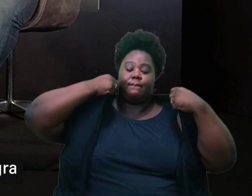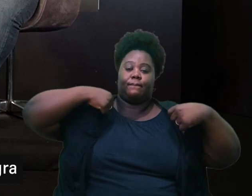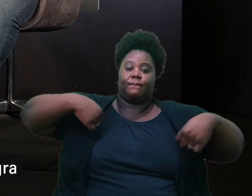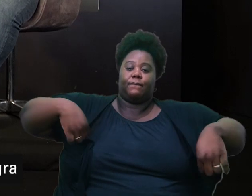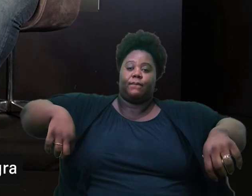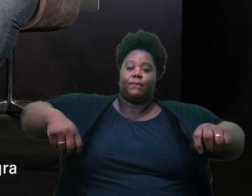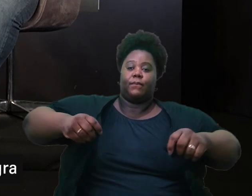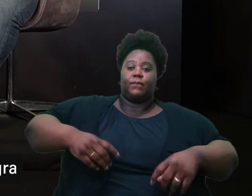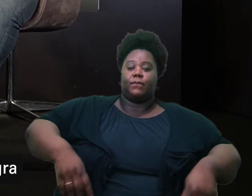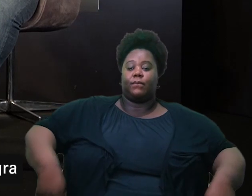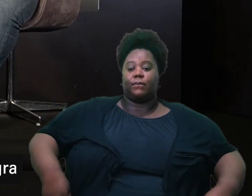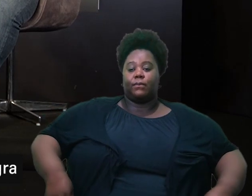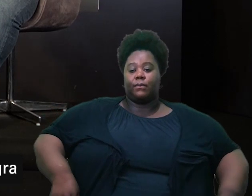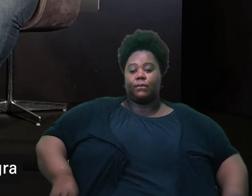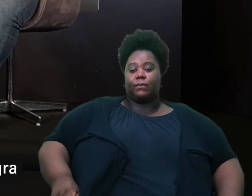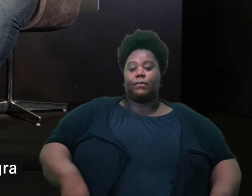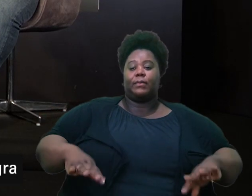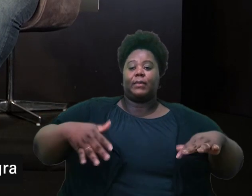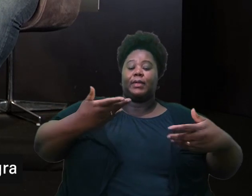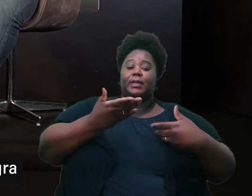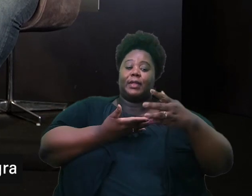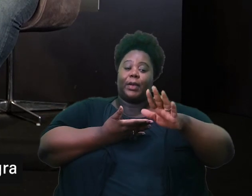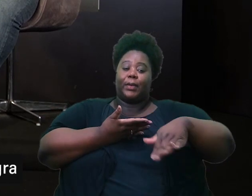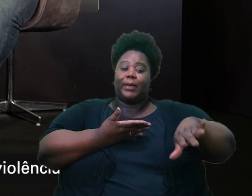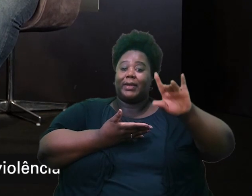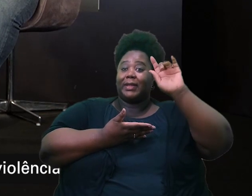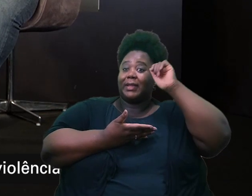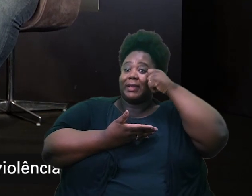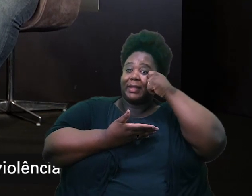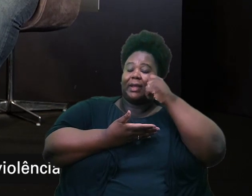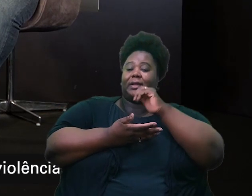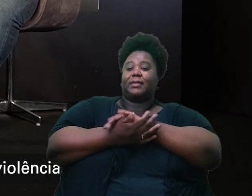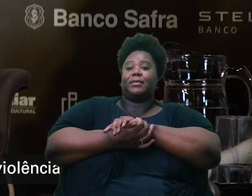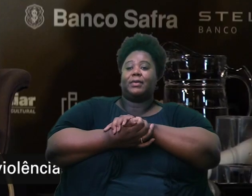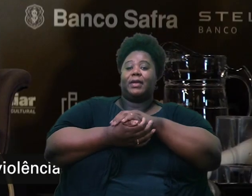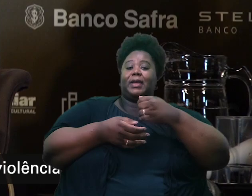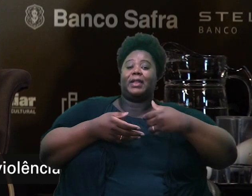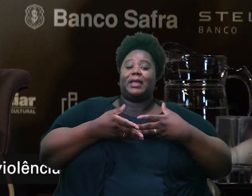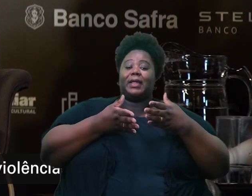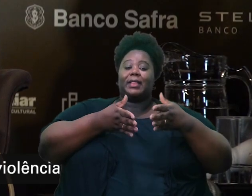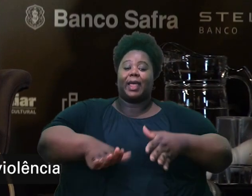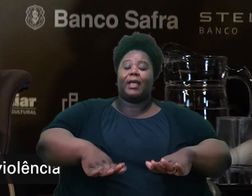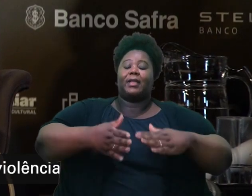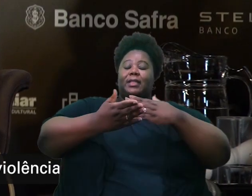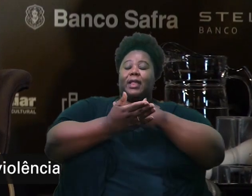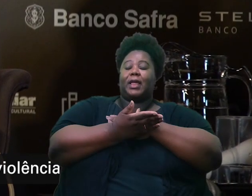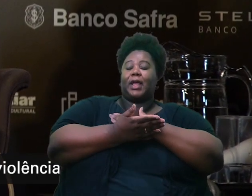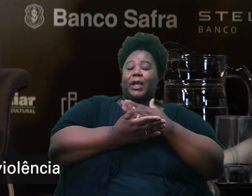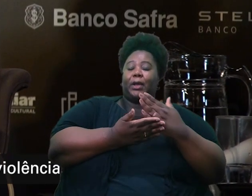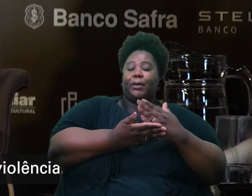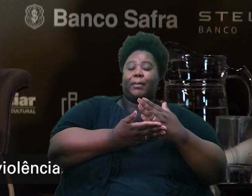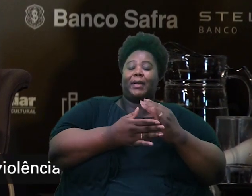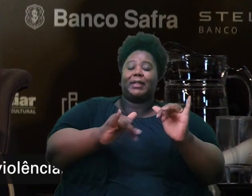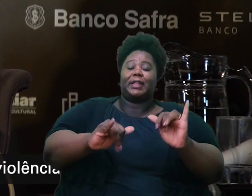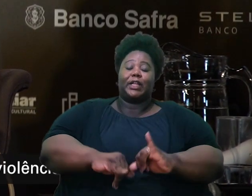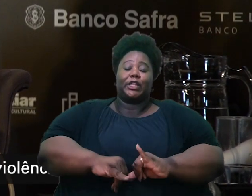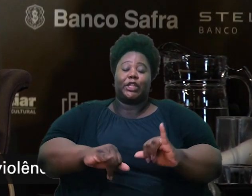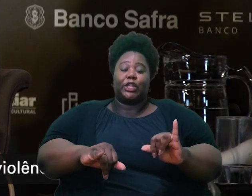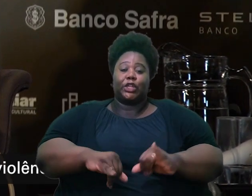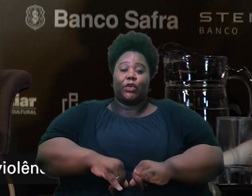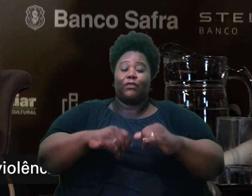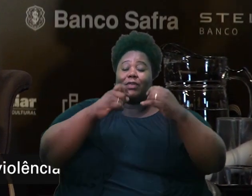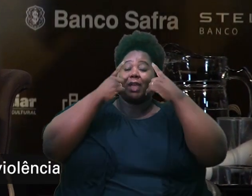Então, desde criança, criança negra, ela, desde que nasce, ela começa a sofrer